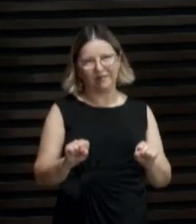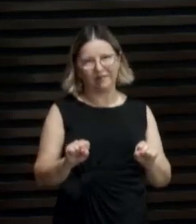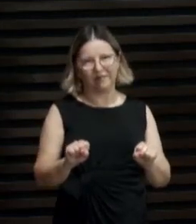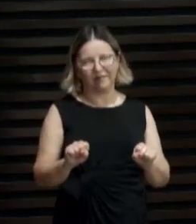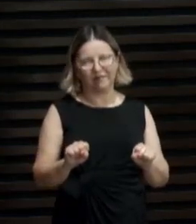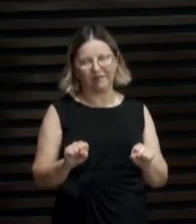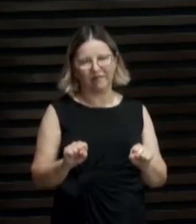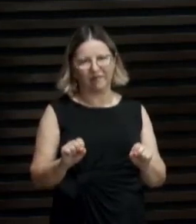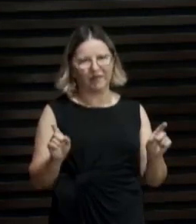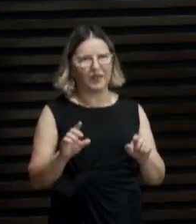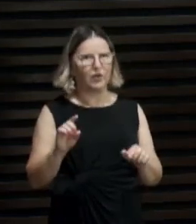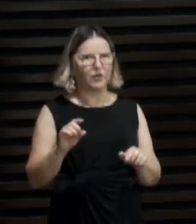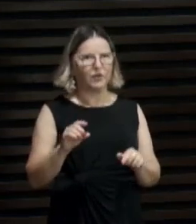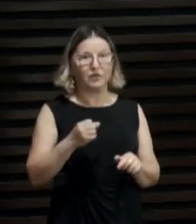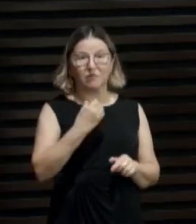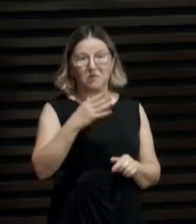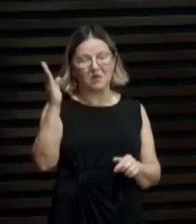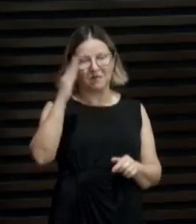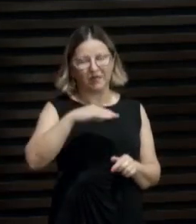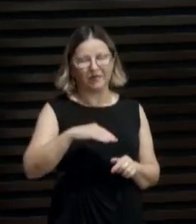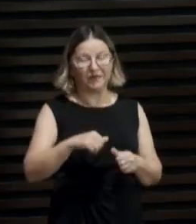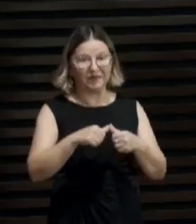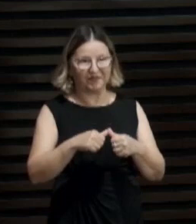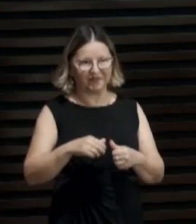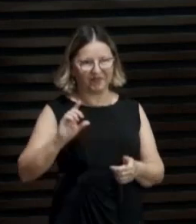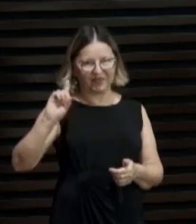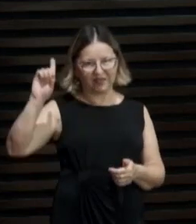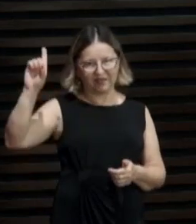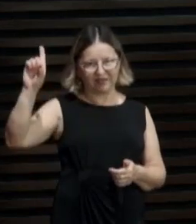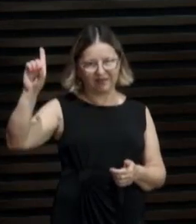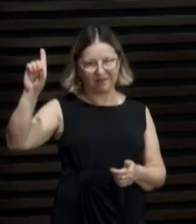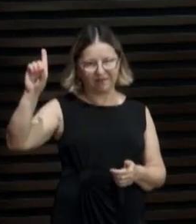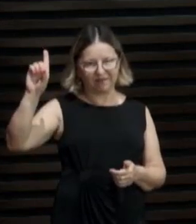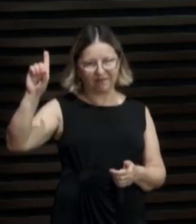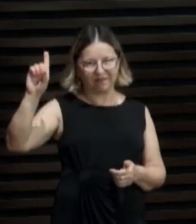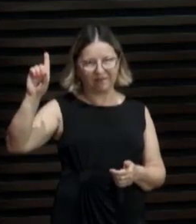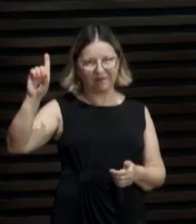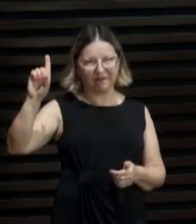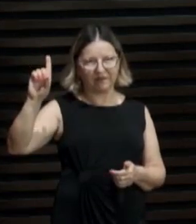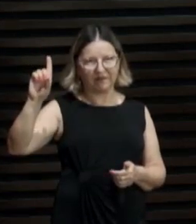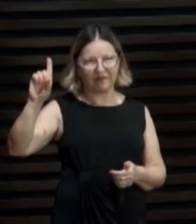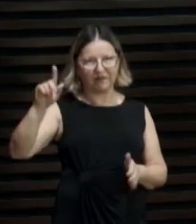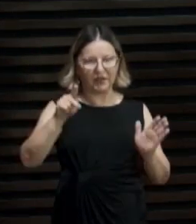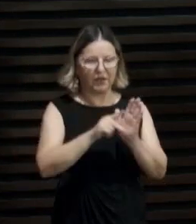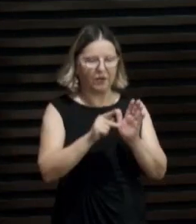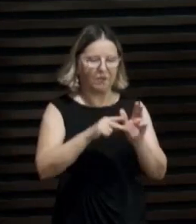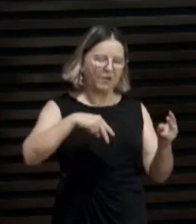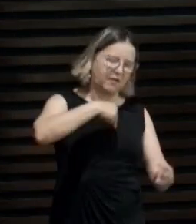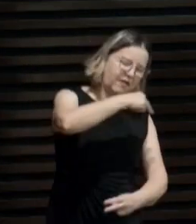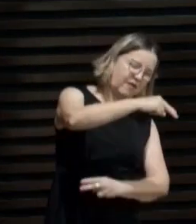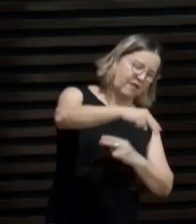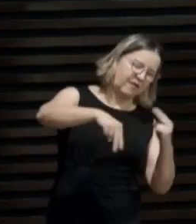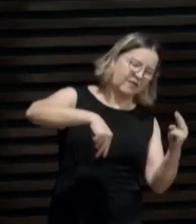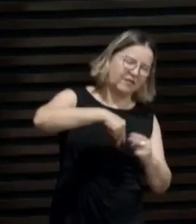bem e do mal, e que esse Deus, ele é o próprio universo,